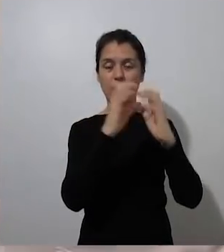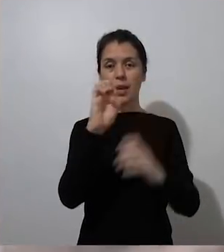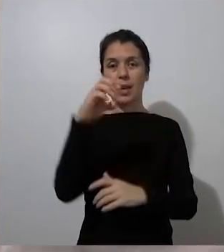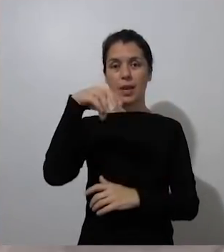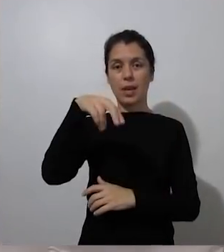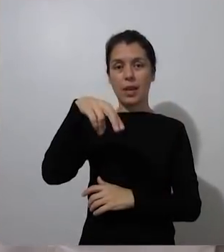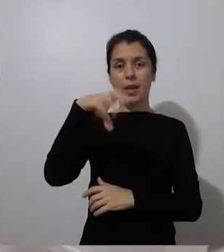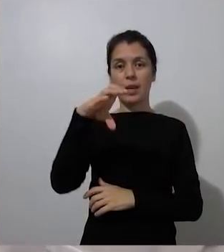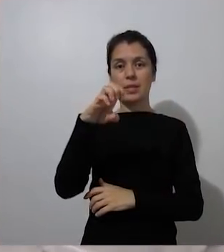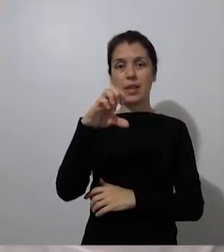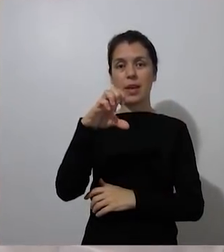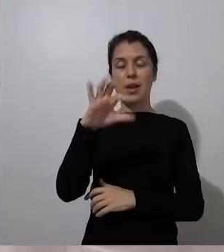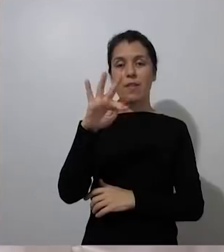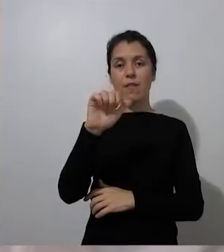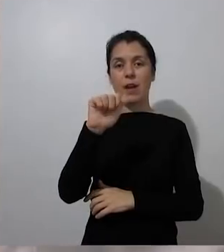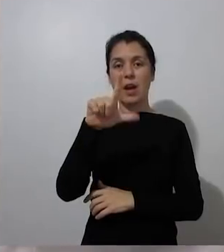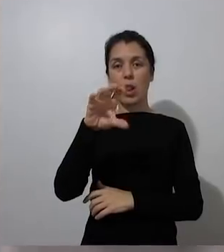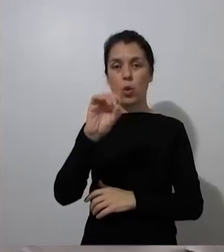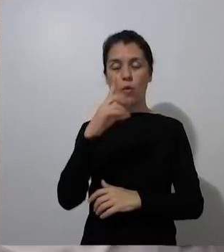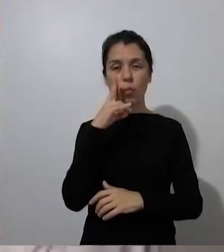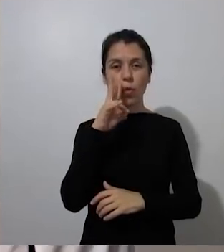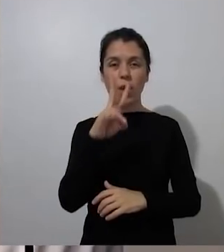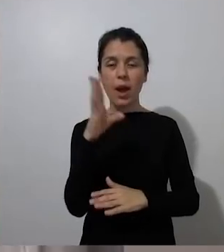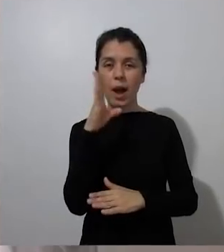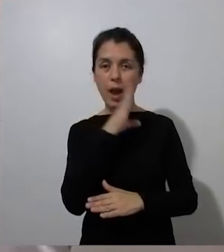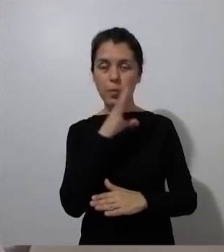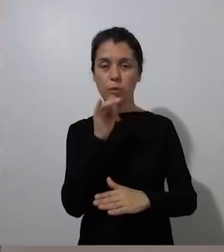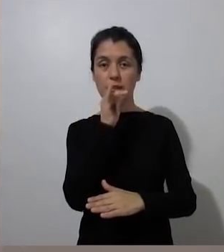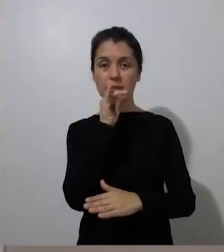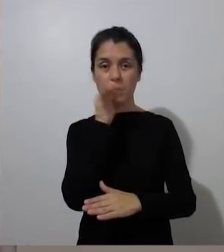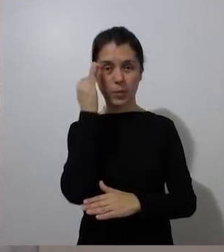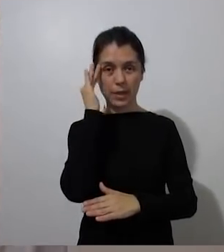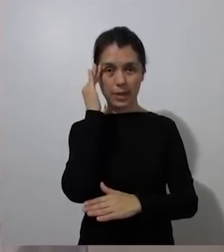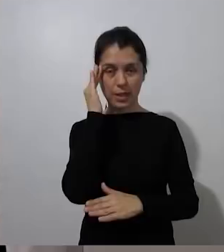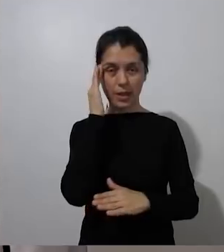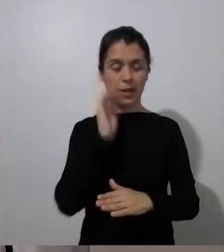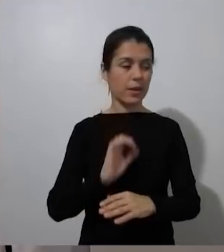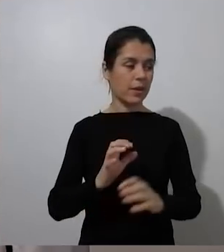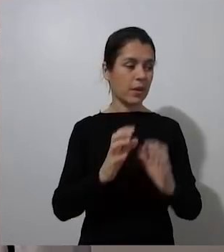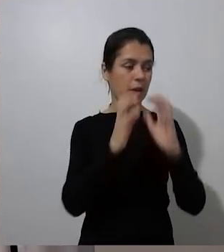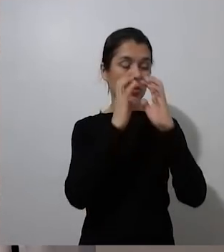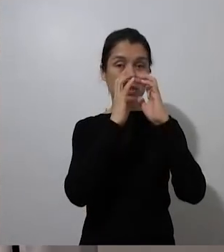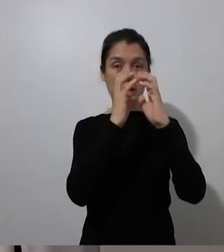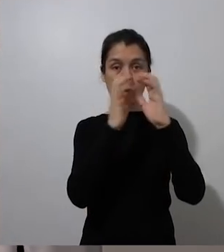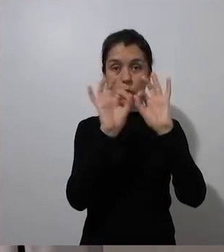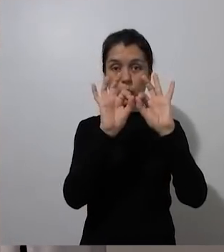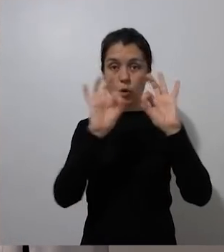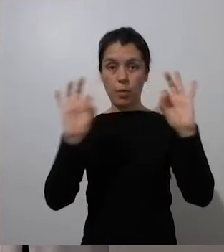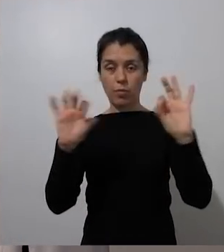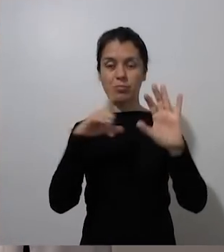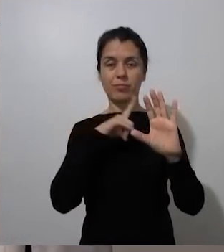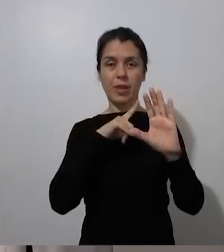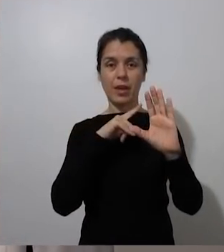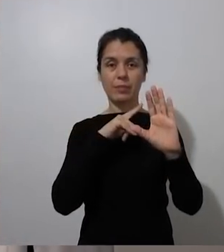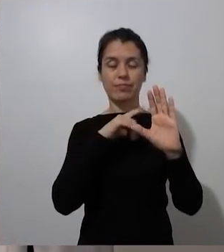no encéfalo, um cérebro neurotípico, né? Vamos dar um exemplo aqui rápido para que vocês entendam, né? Os neurotransmissores,